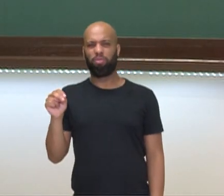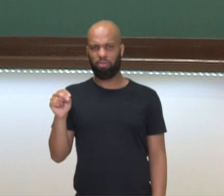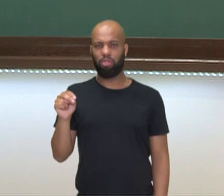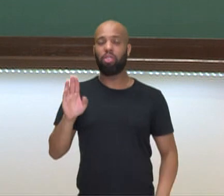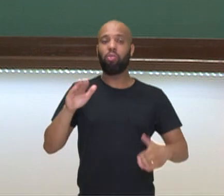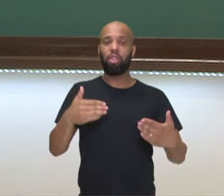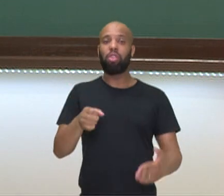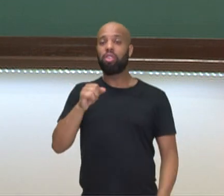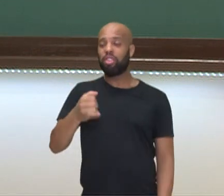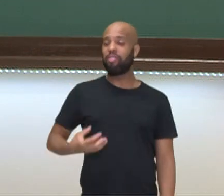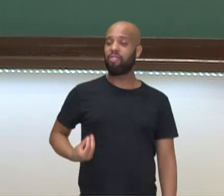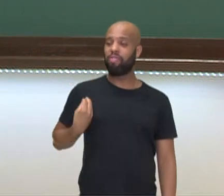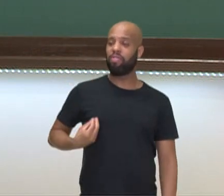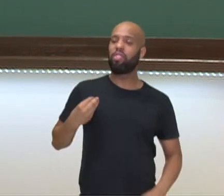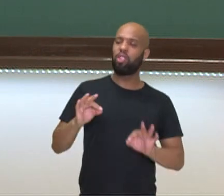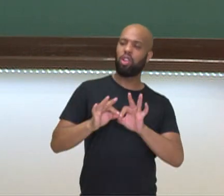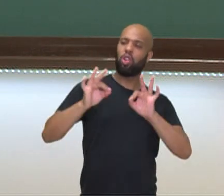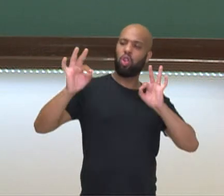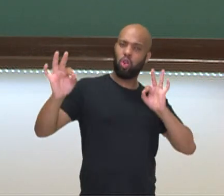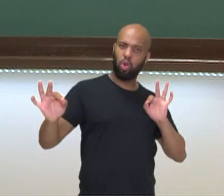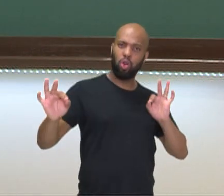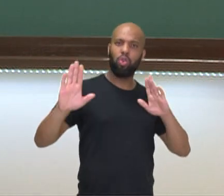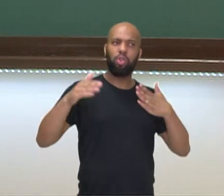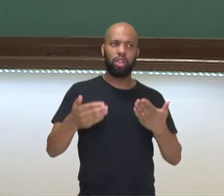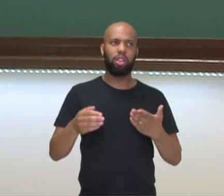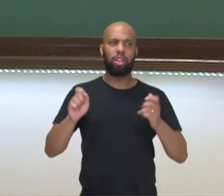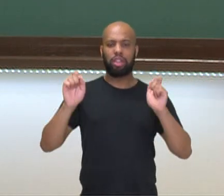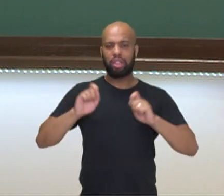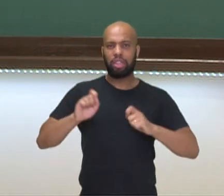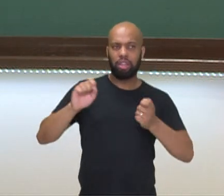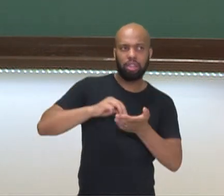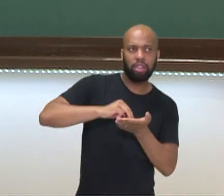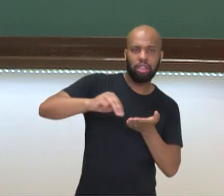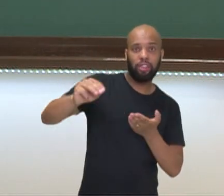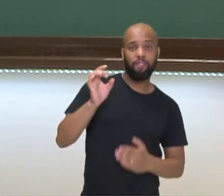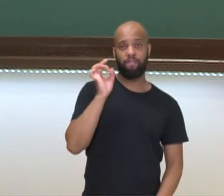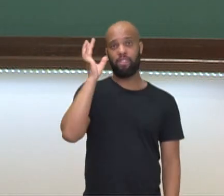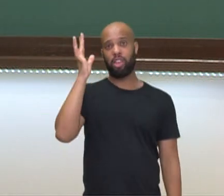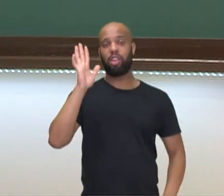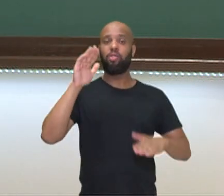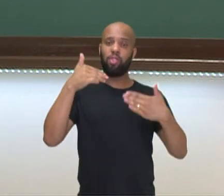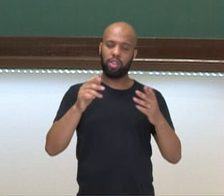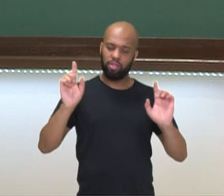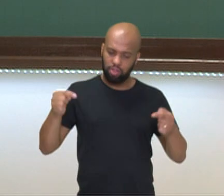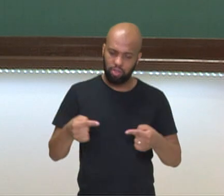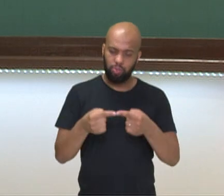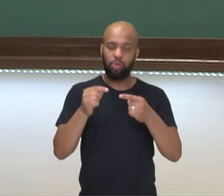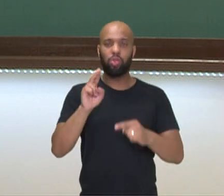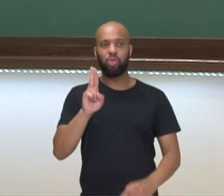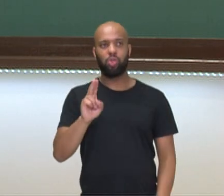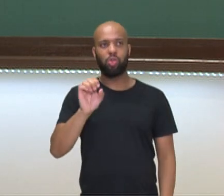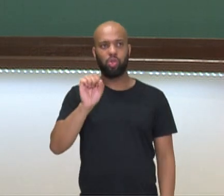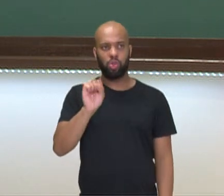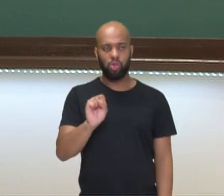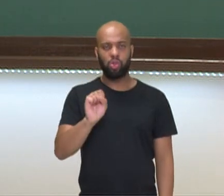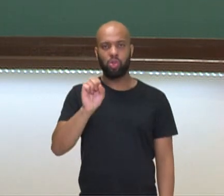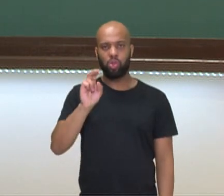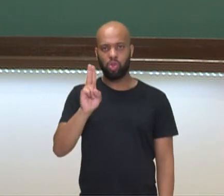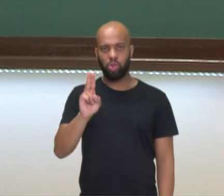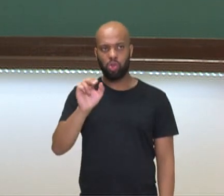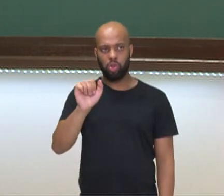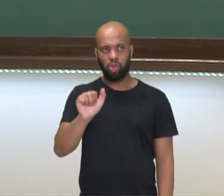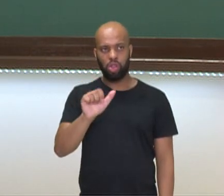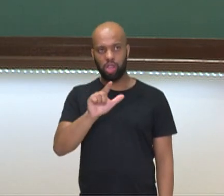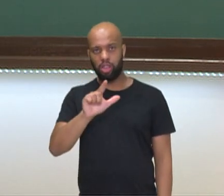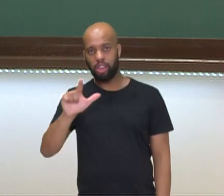longe, claro que a possibilidade de mandar mensagem se torna mais fácil. Então, nesse caso, nós temos they usually chat on